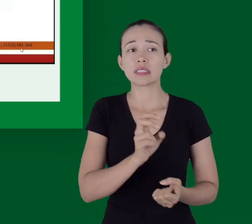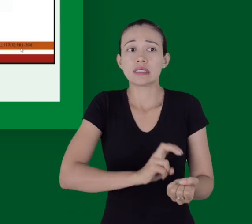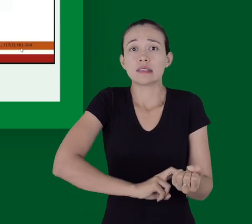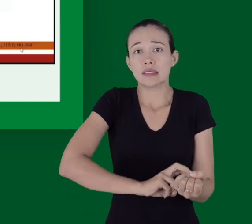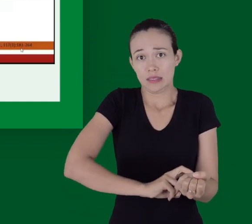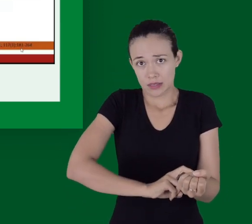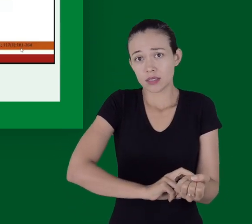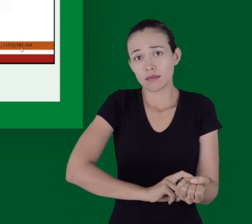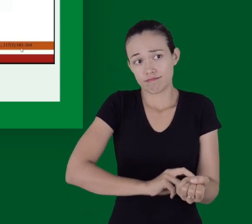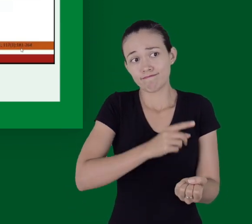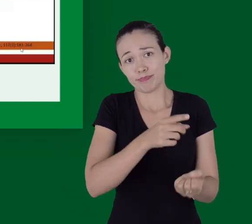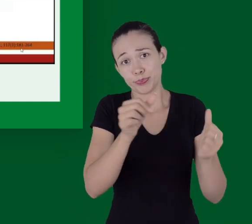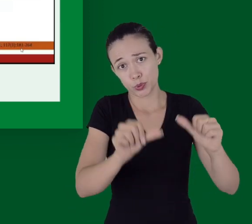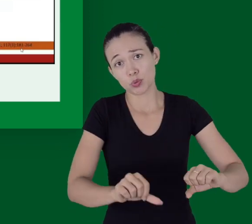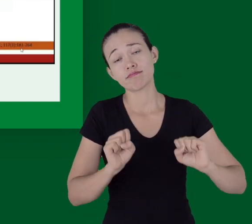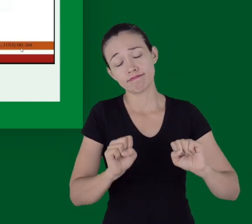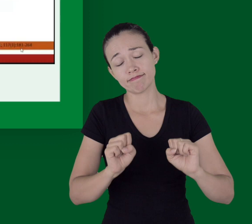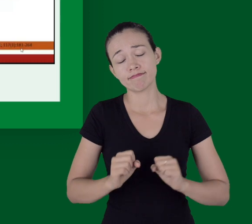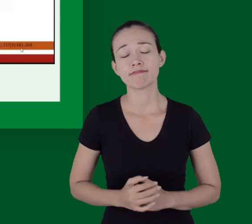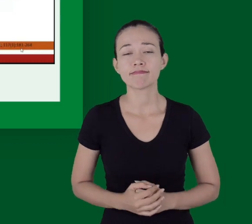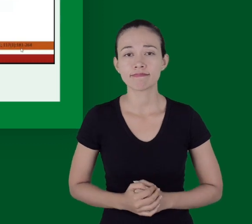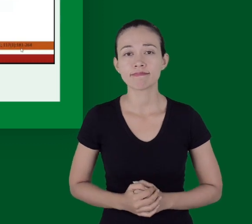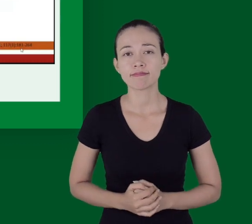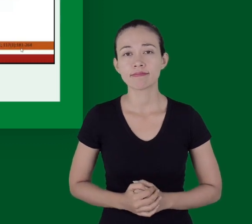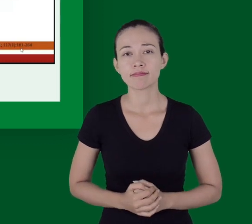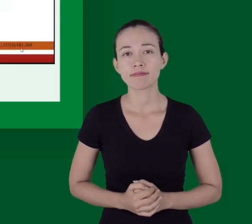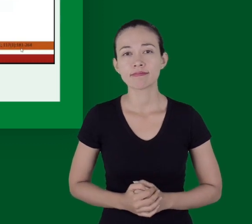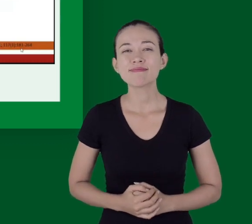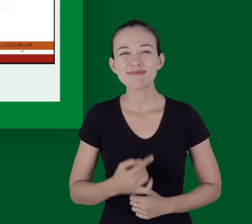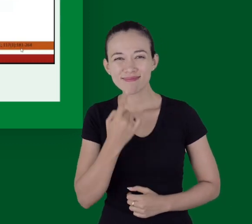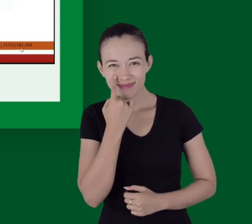quando o paciente fica muito nervoso, né?